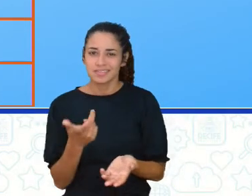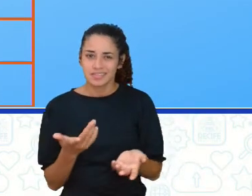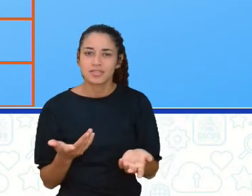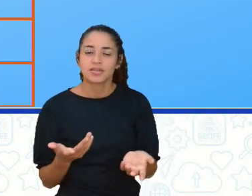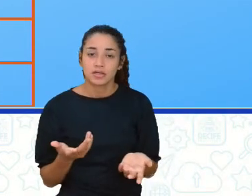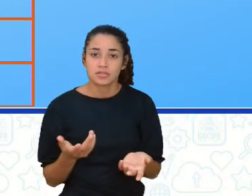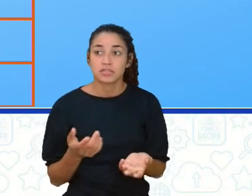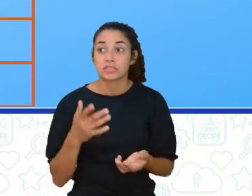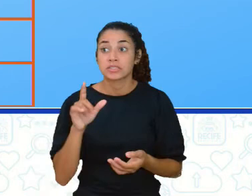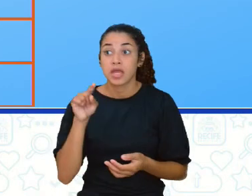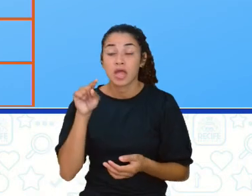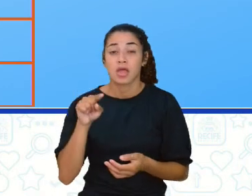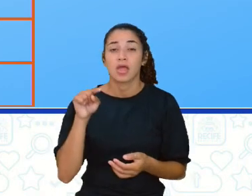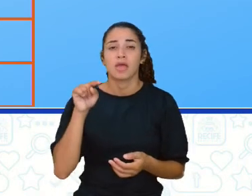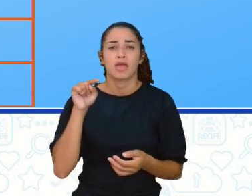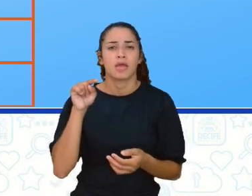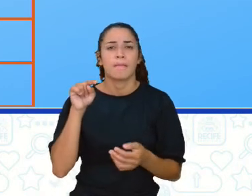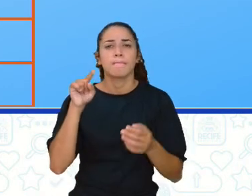É um ponto